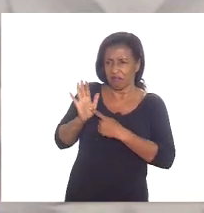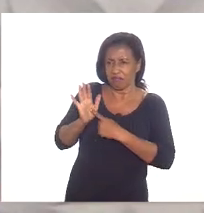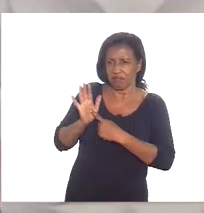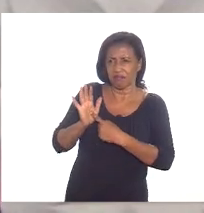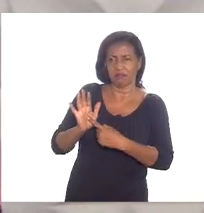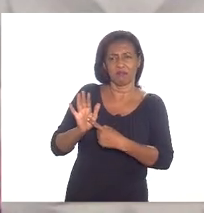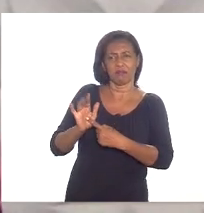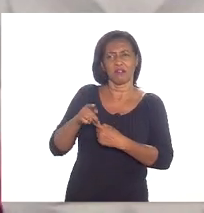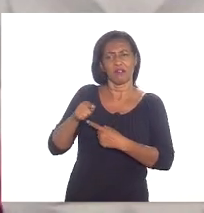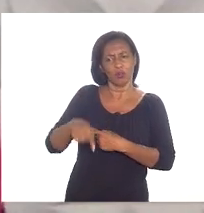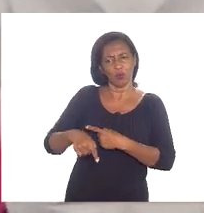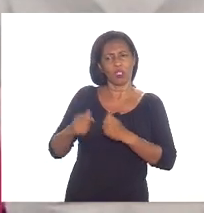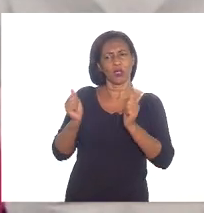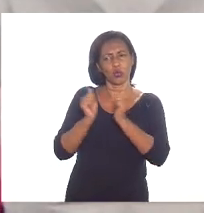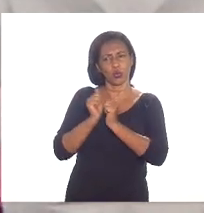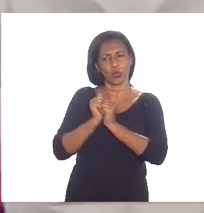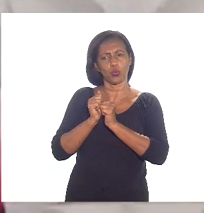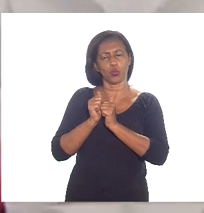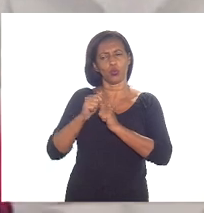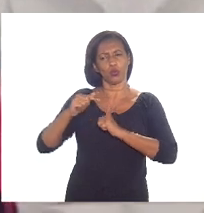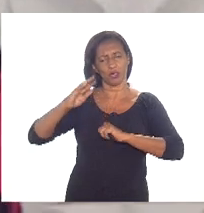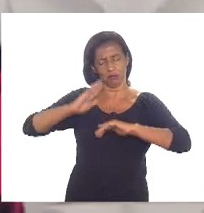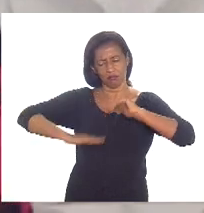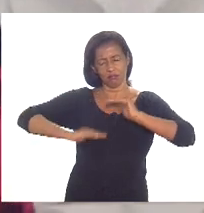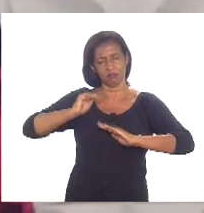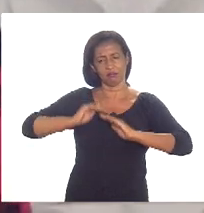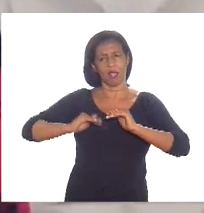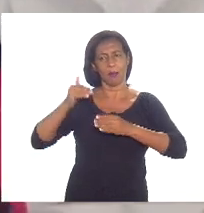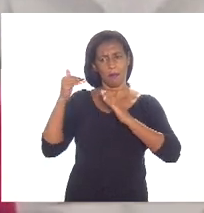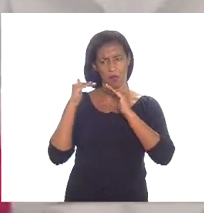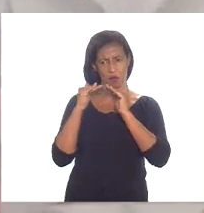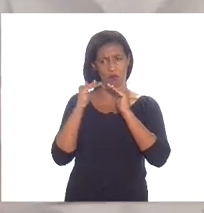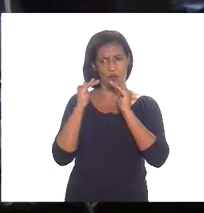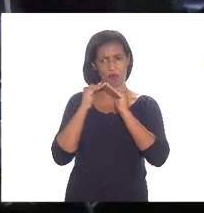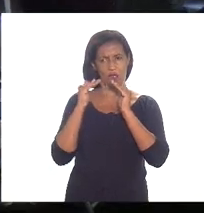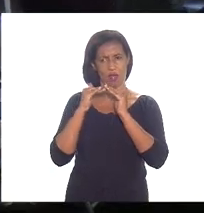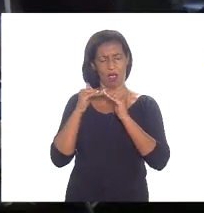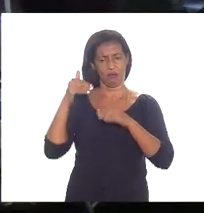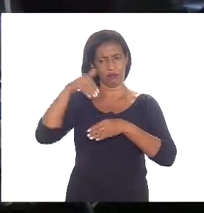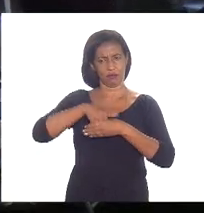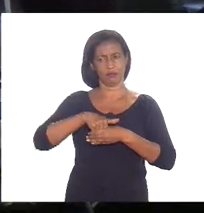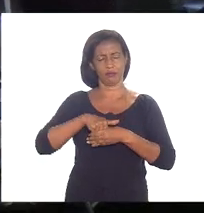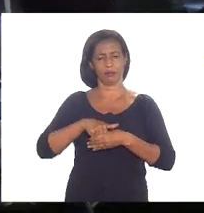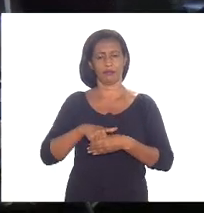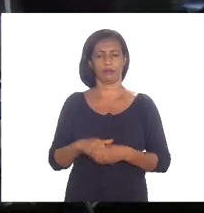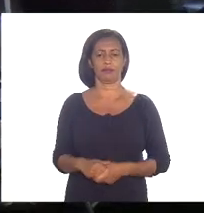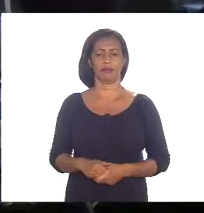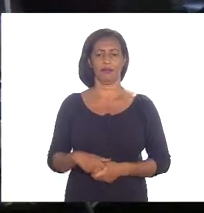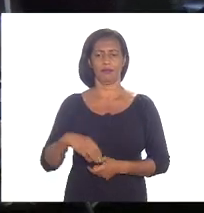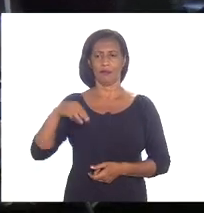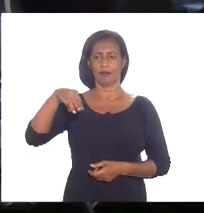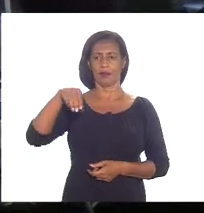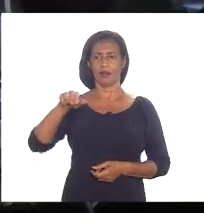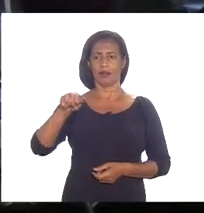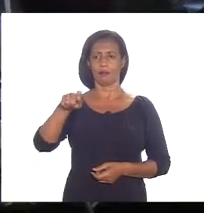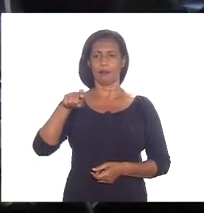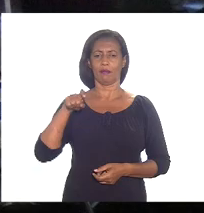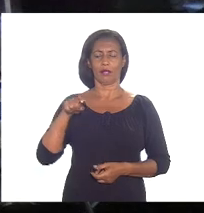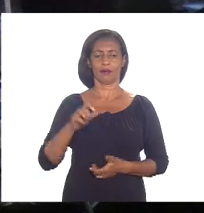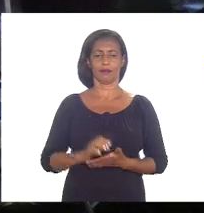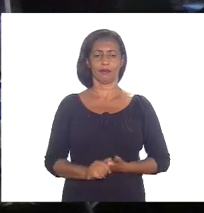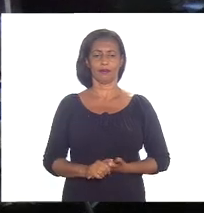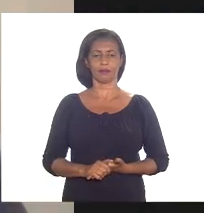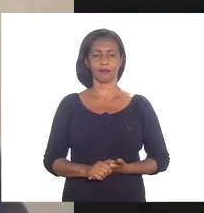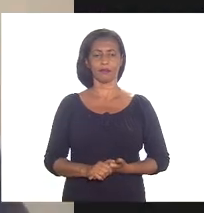no exercício desse cargo tão relevante. Por isso, meu voto é favorável. Deputado Max Lemos. Senhor